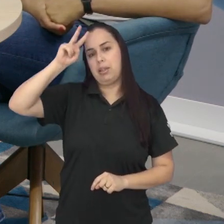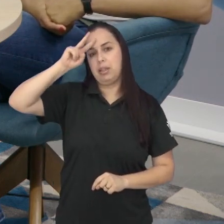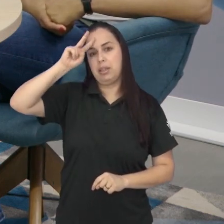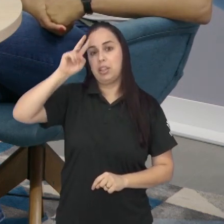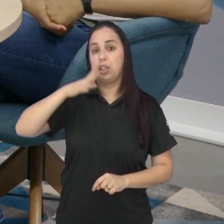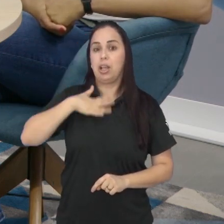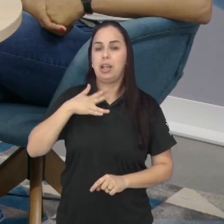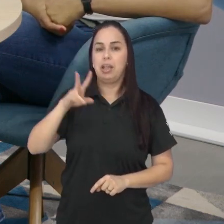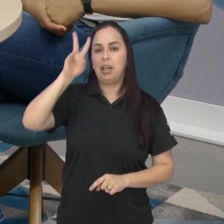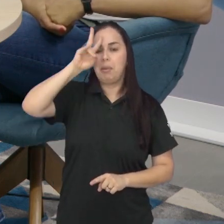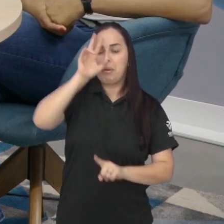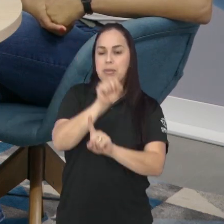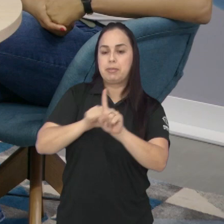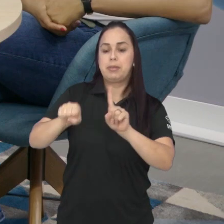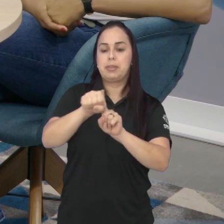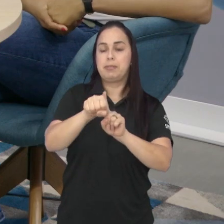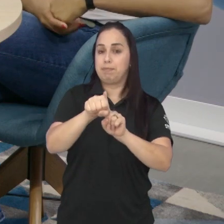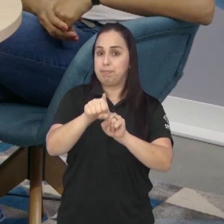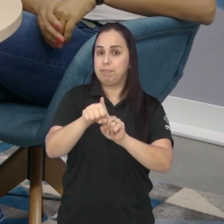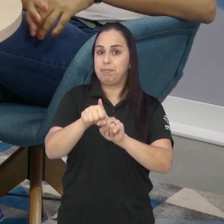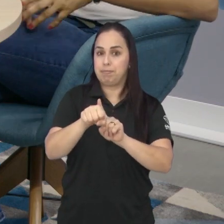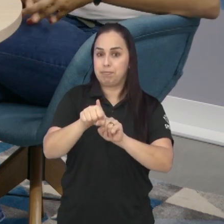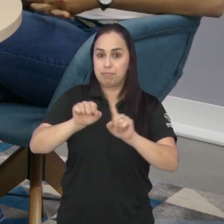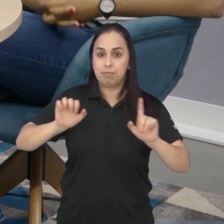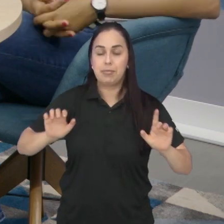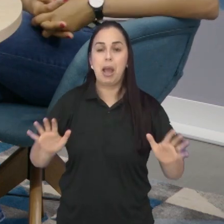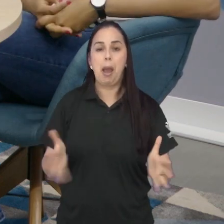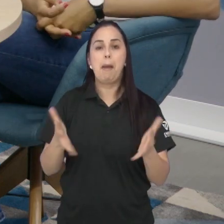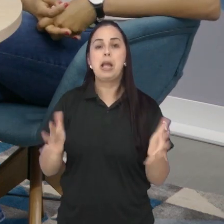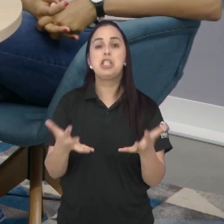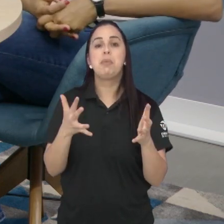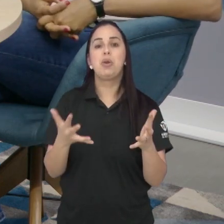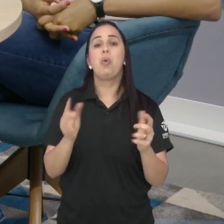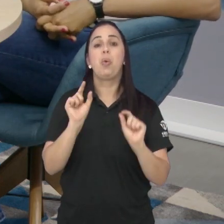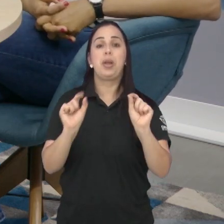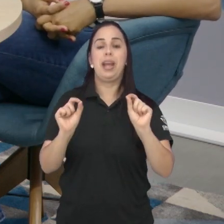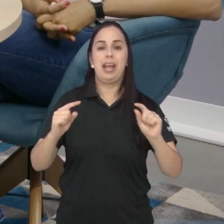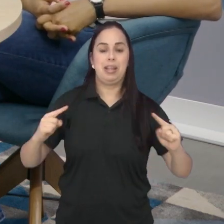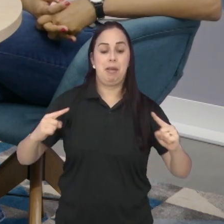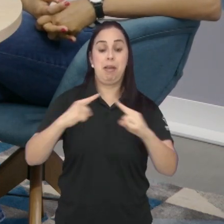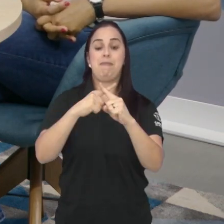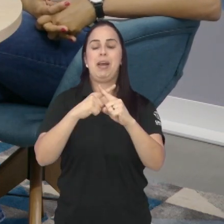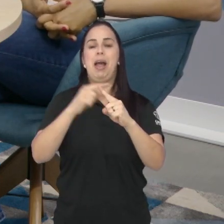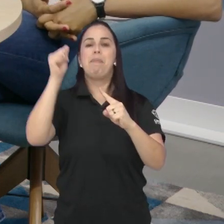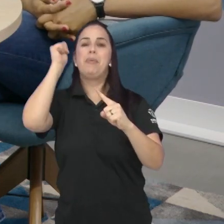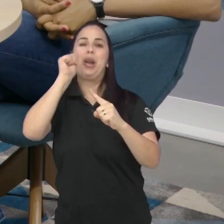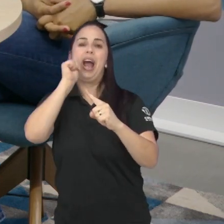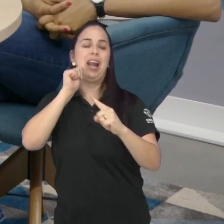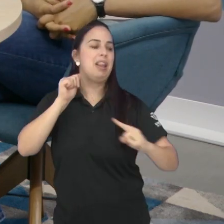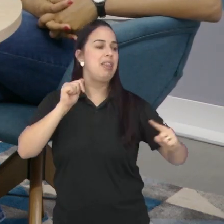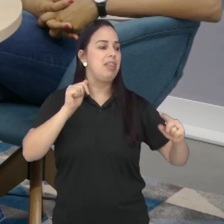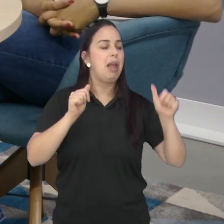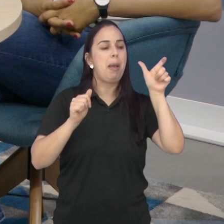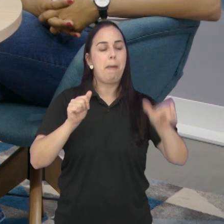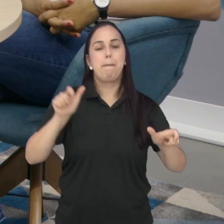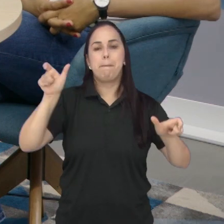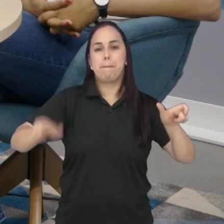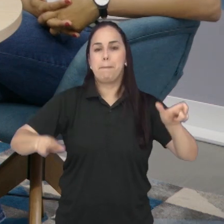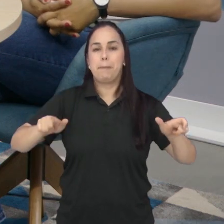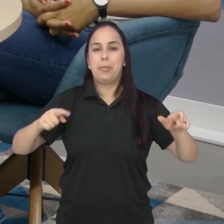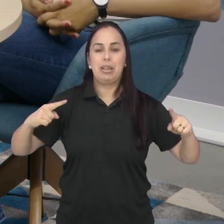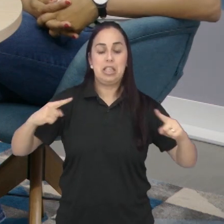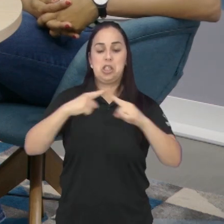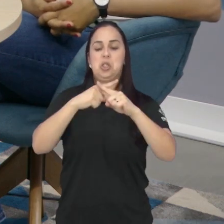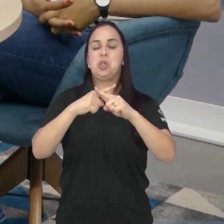numa sociedade que ela estimula o tempo todo a competição, a rivalidade entre as mulheres, né? É importante frisar. Queria abordar